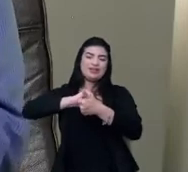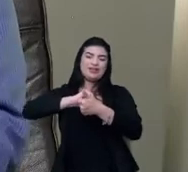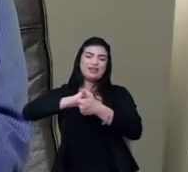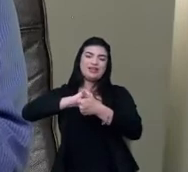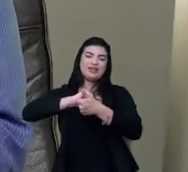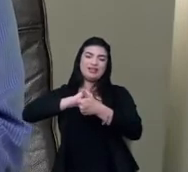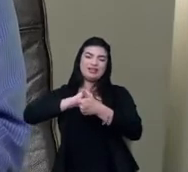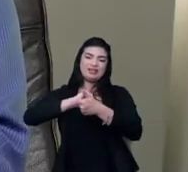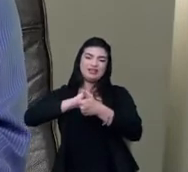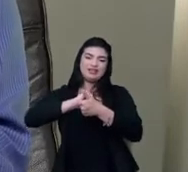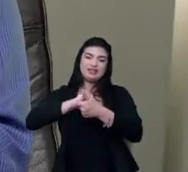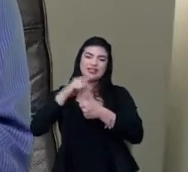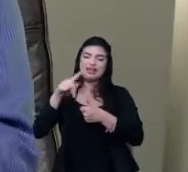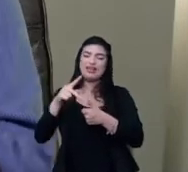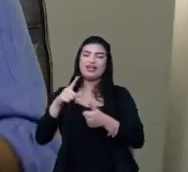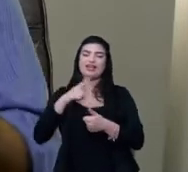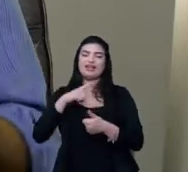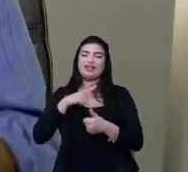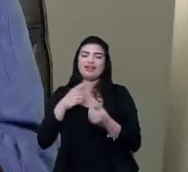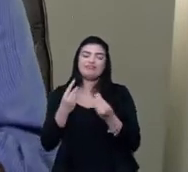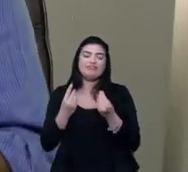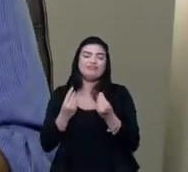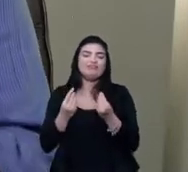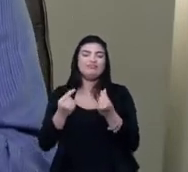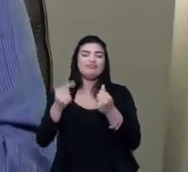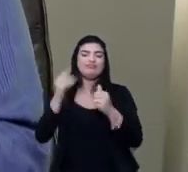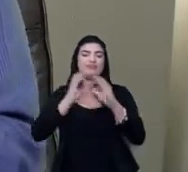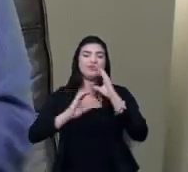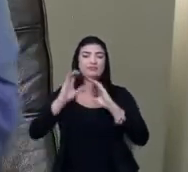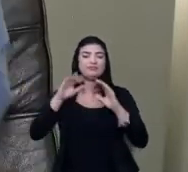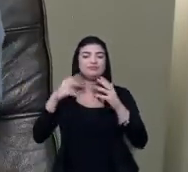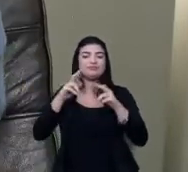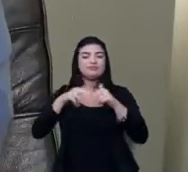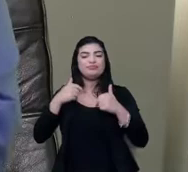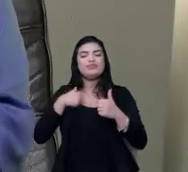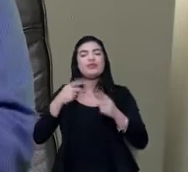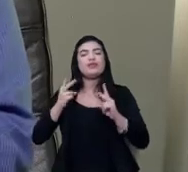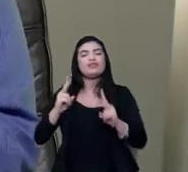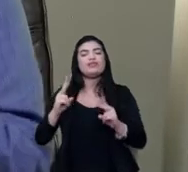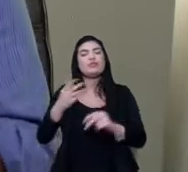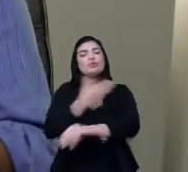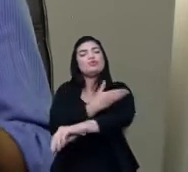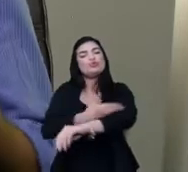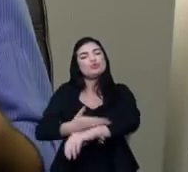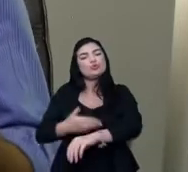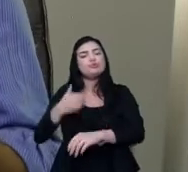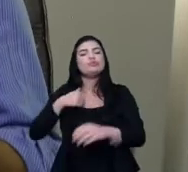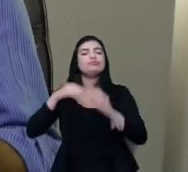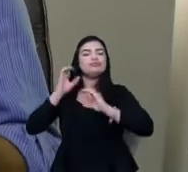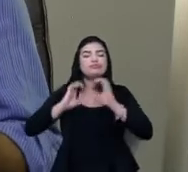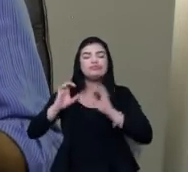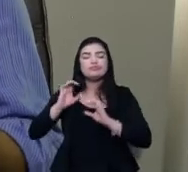de sensibilidade que ele apresenta nas músicas. Então, eu pinto muito ouvindo música. E aí, essas pessoas que trazem